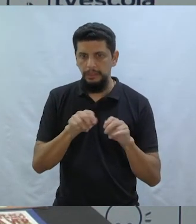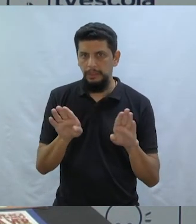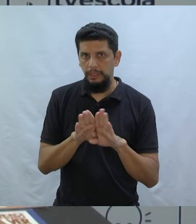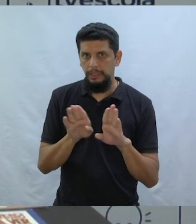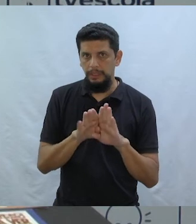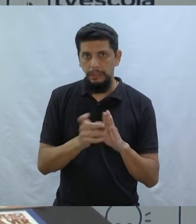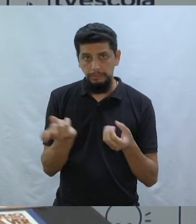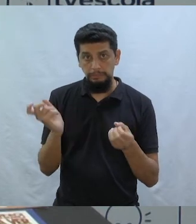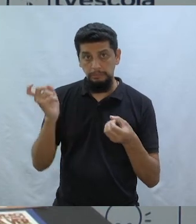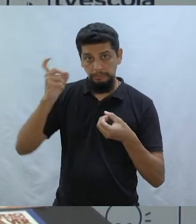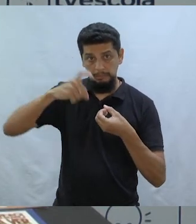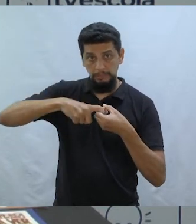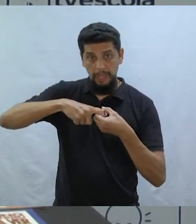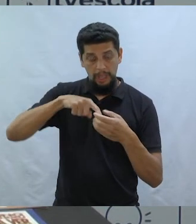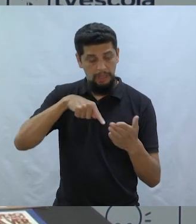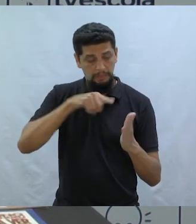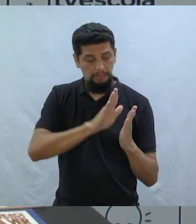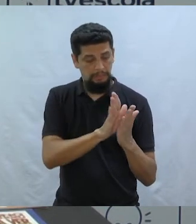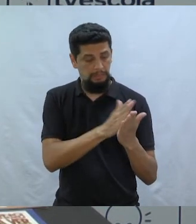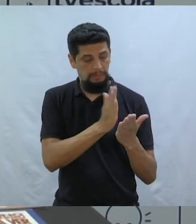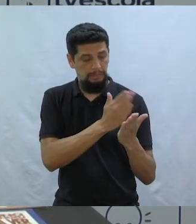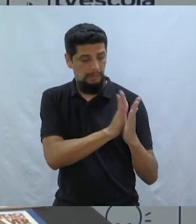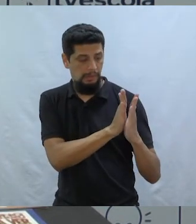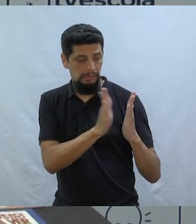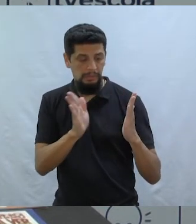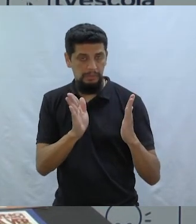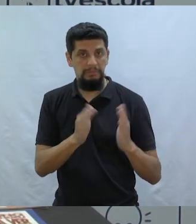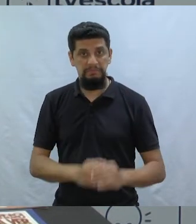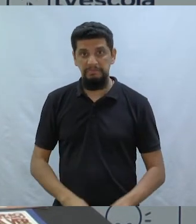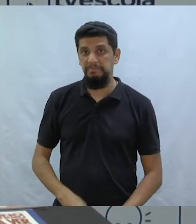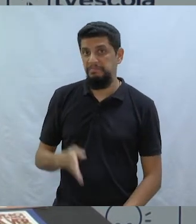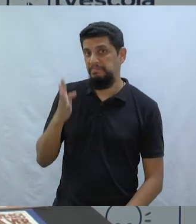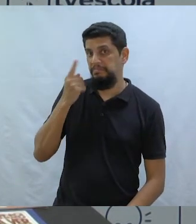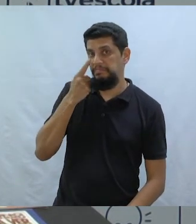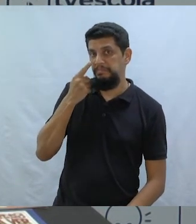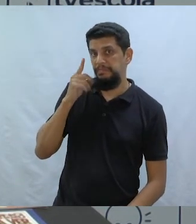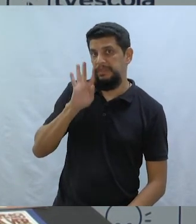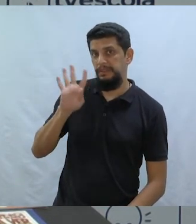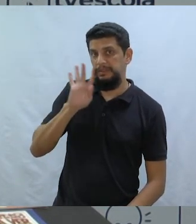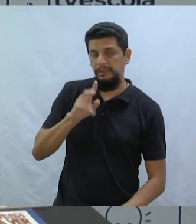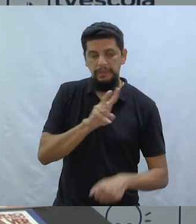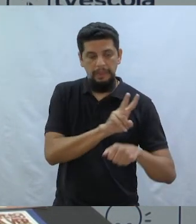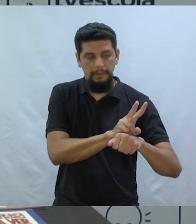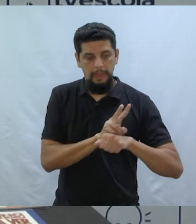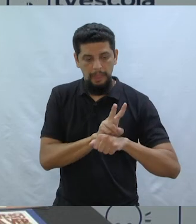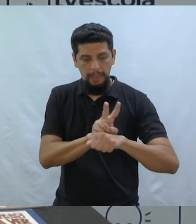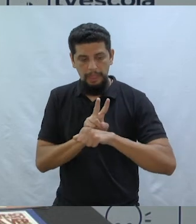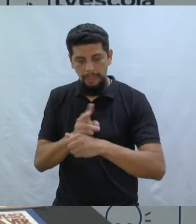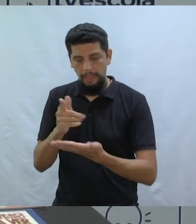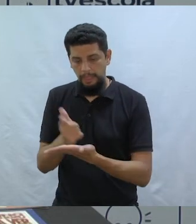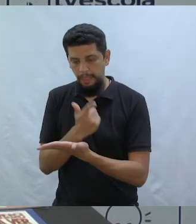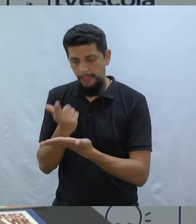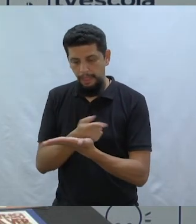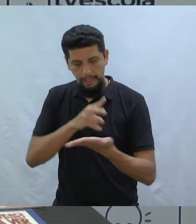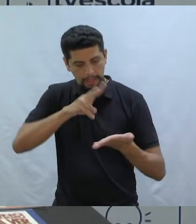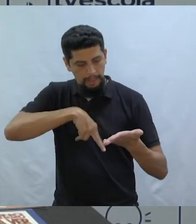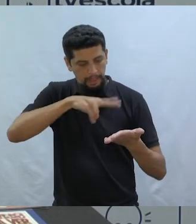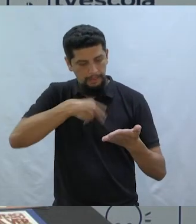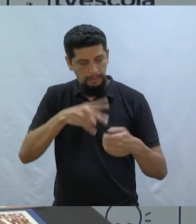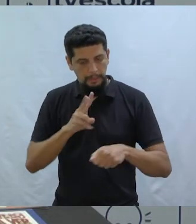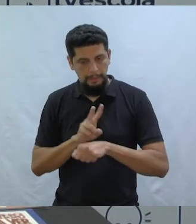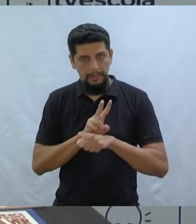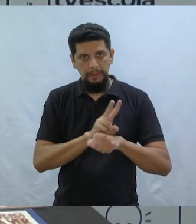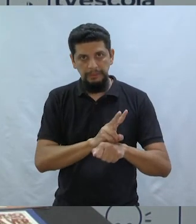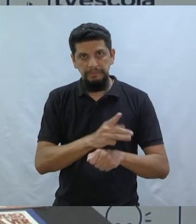inclusive sócio dessa biblioteca não é legal você vai ser sócio você vai empresta o livro faz a leitura